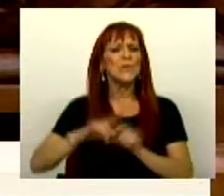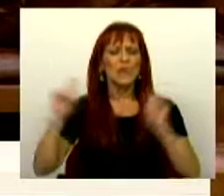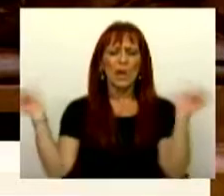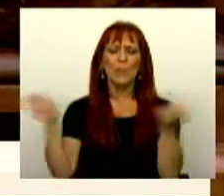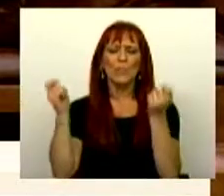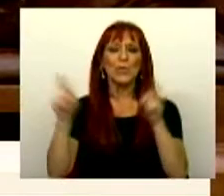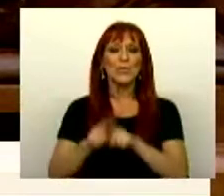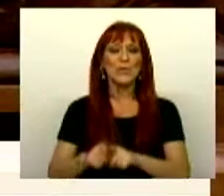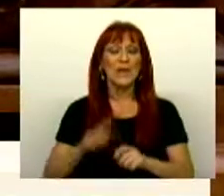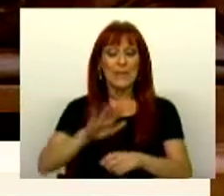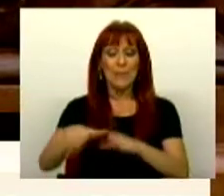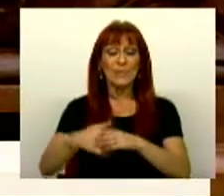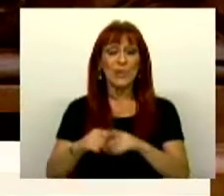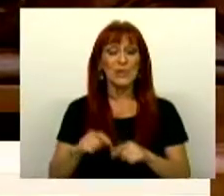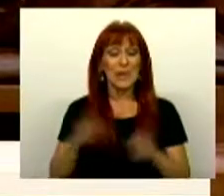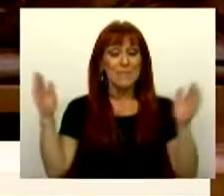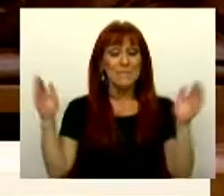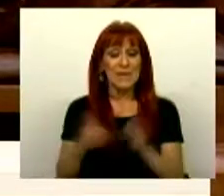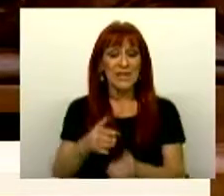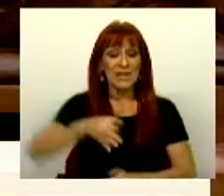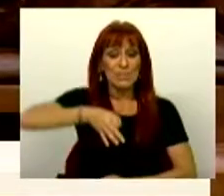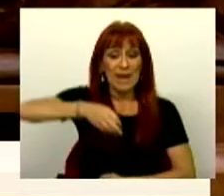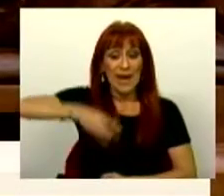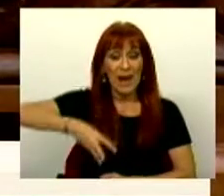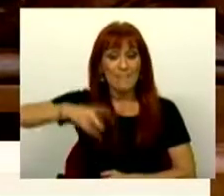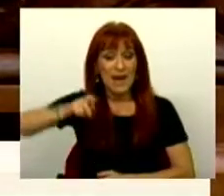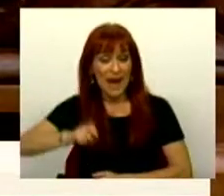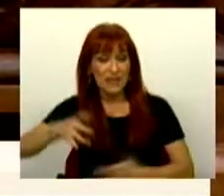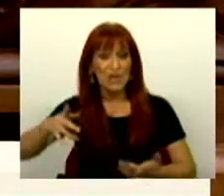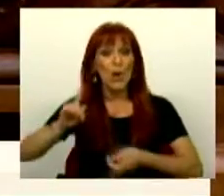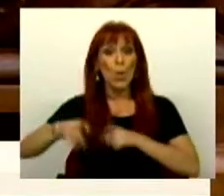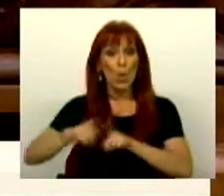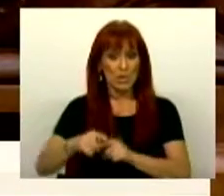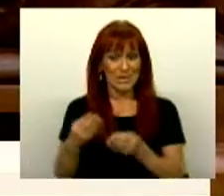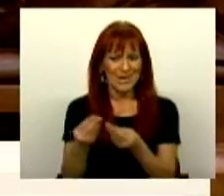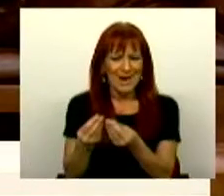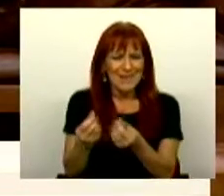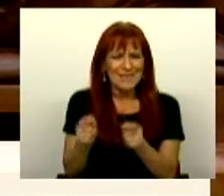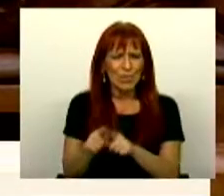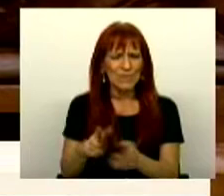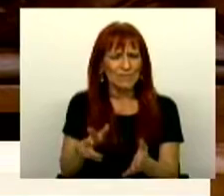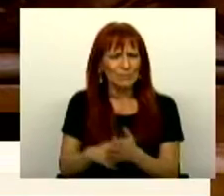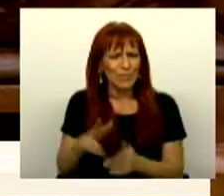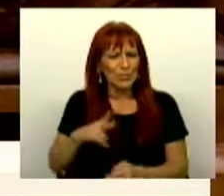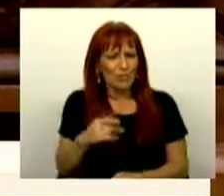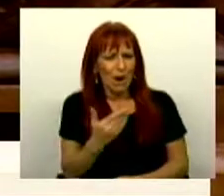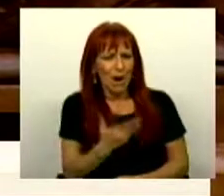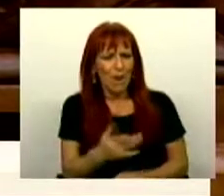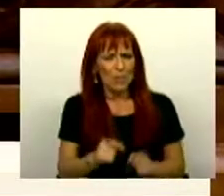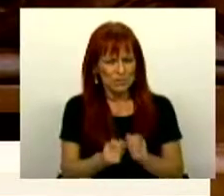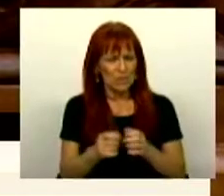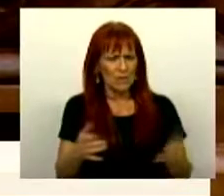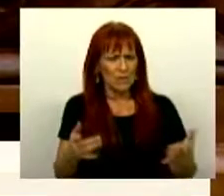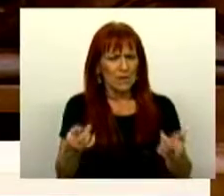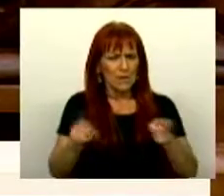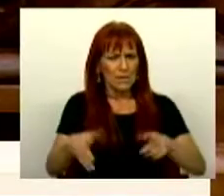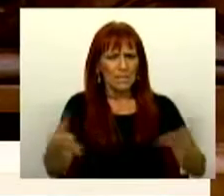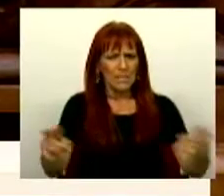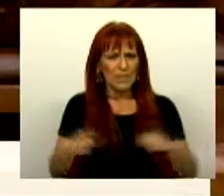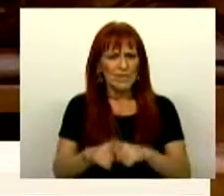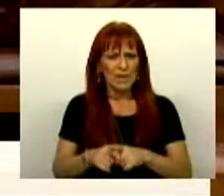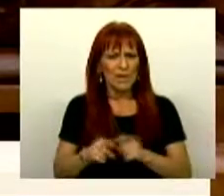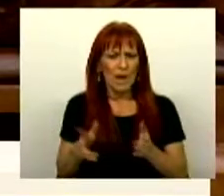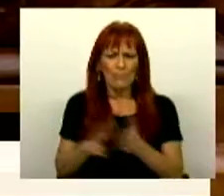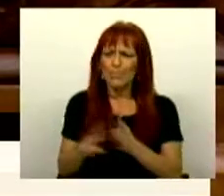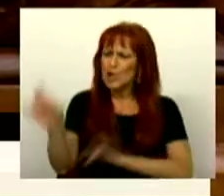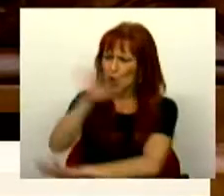promoção da participação das pequenas e médias empresas, que são a essência da realidade nacional e, em larga medida, também da